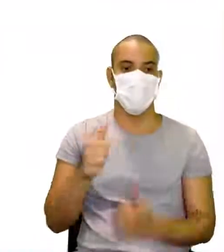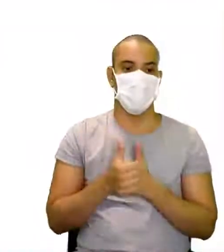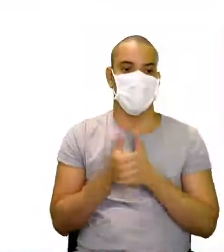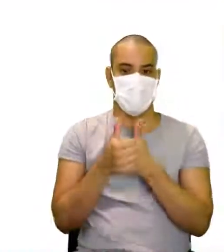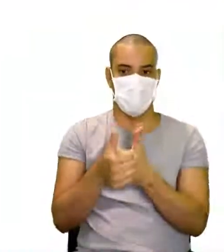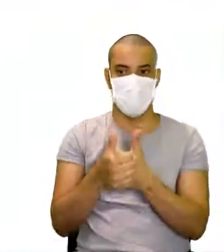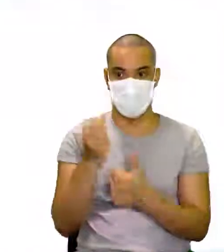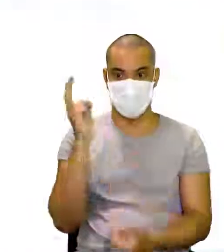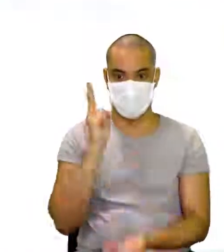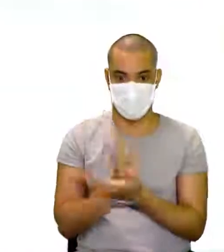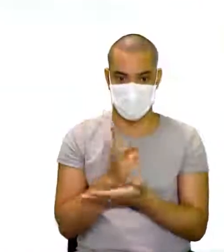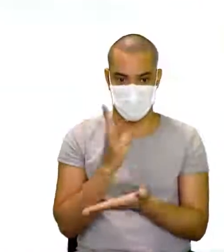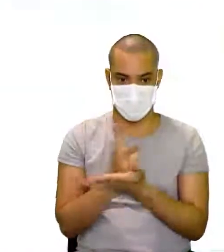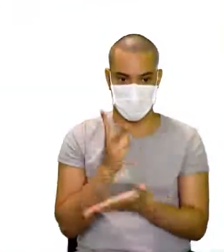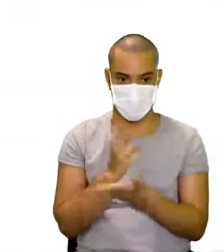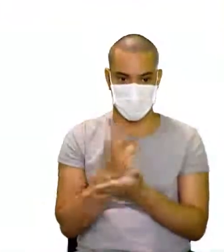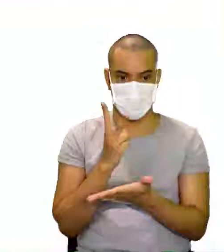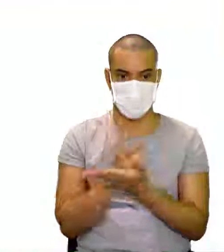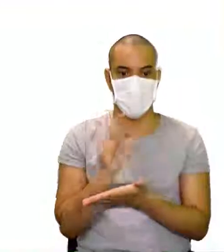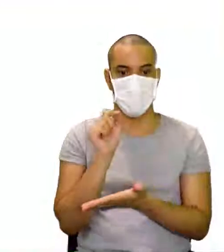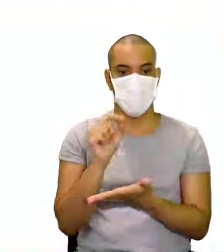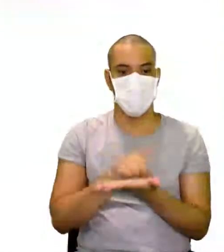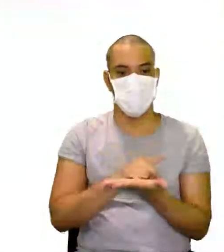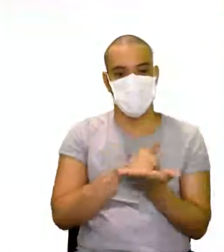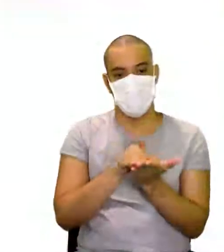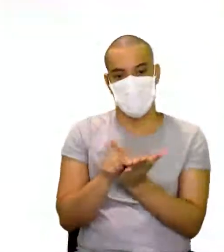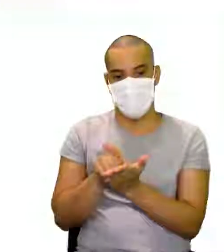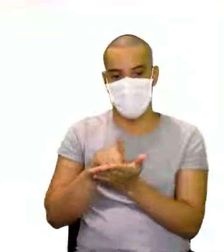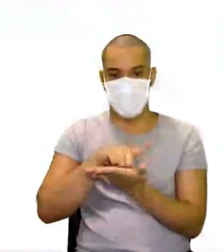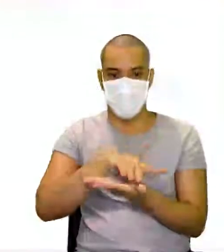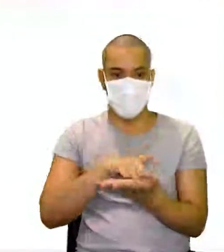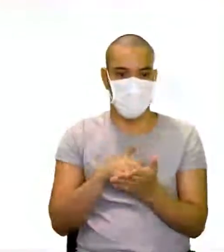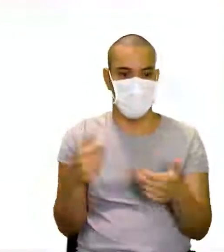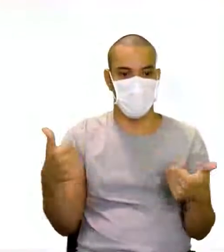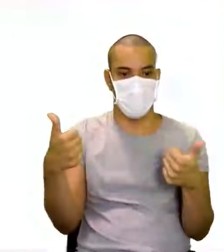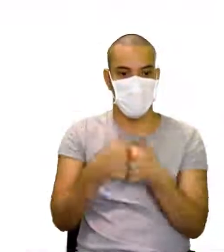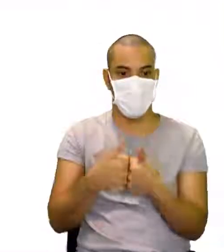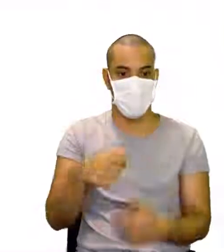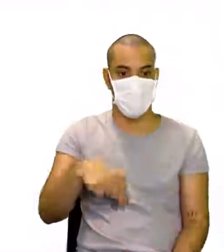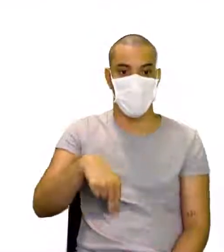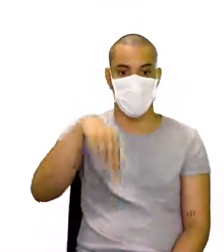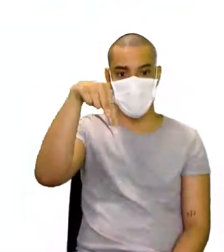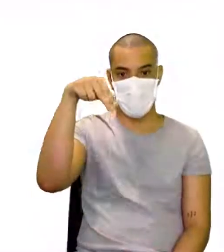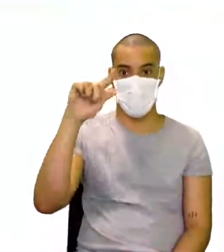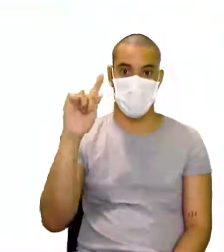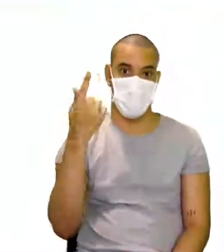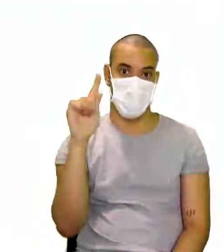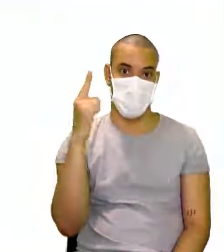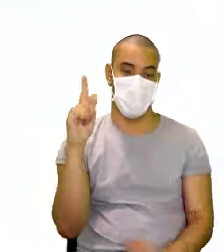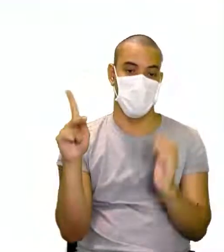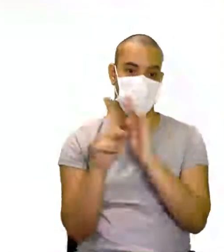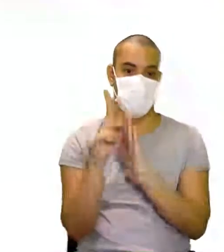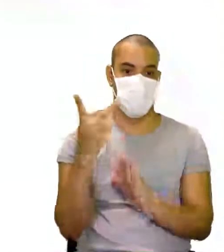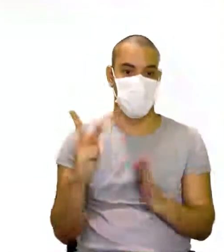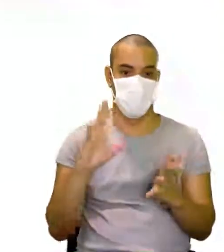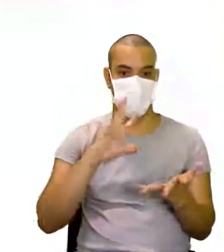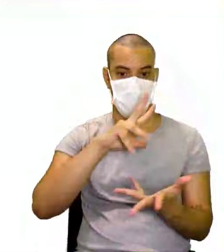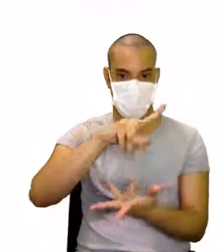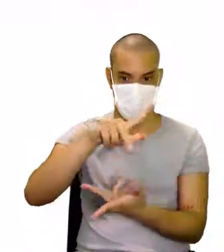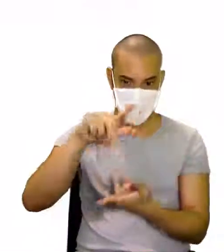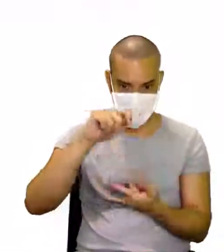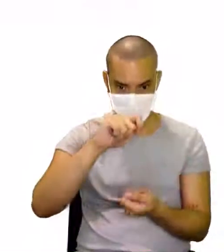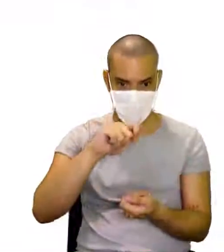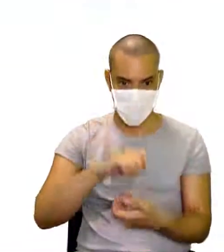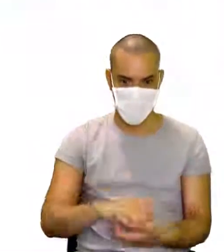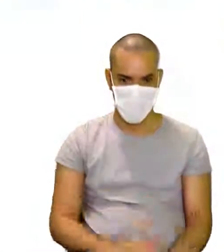orientar-se sempre de forma a indicar em proximidade o norte geográfico do planeta, né, pessoal?